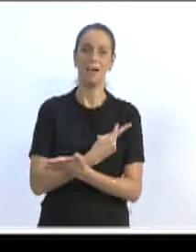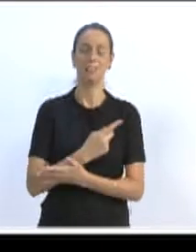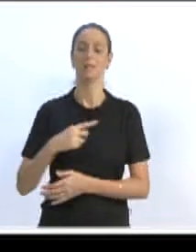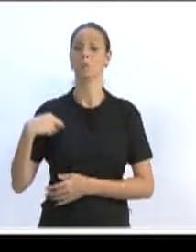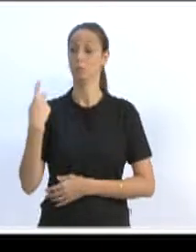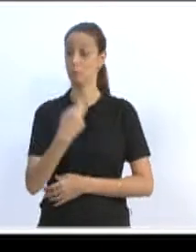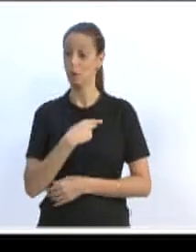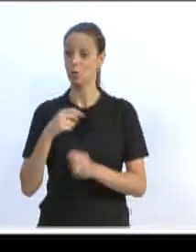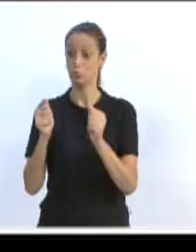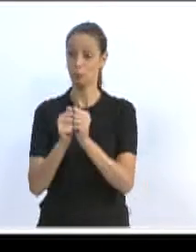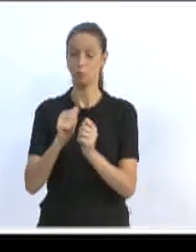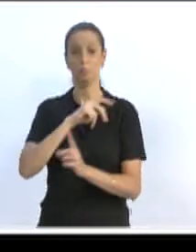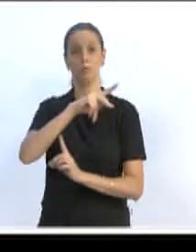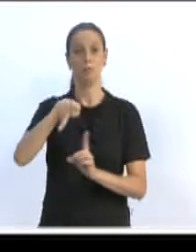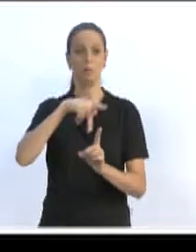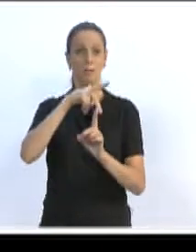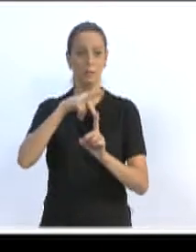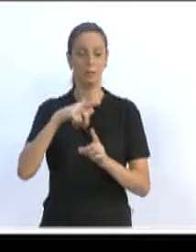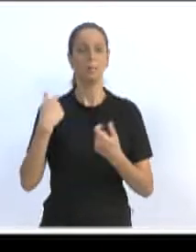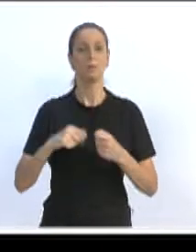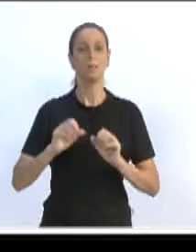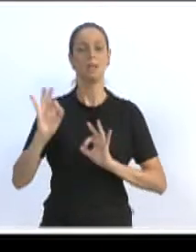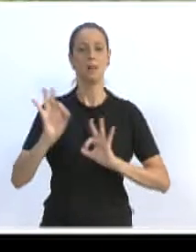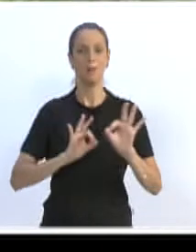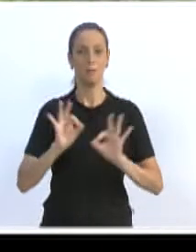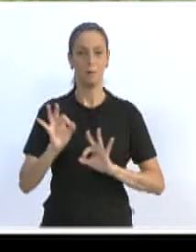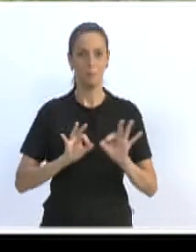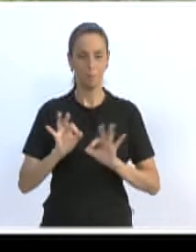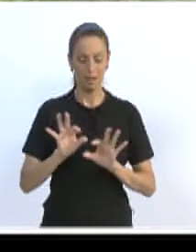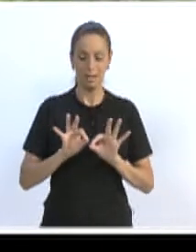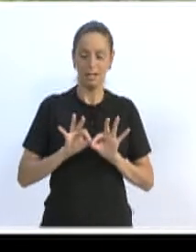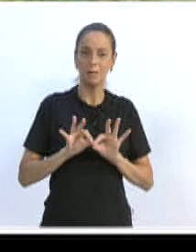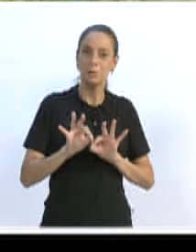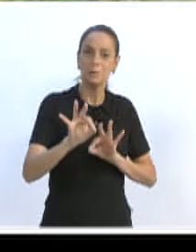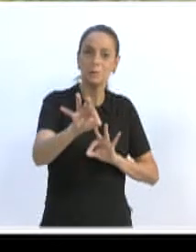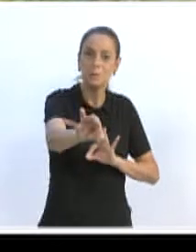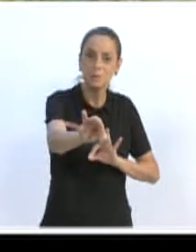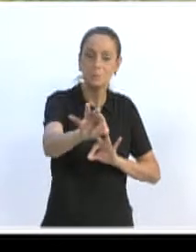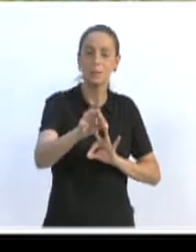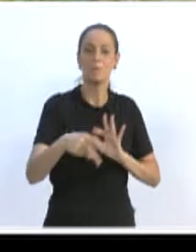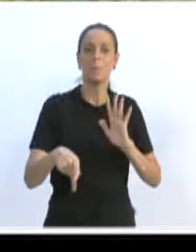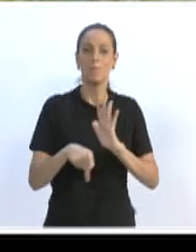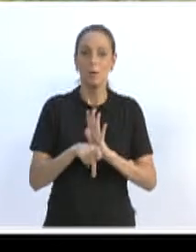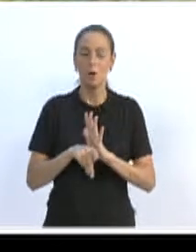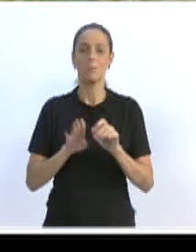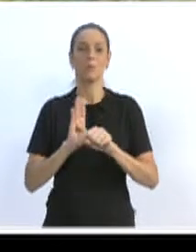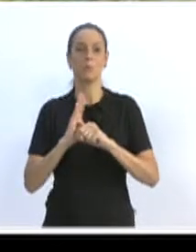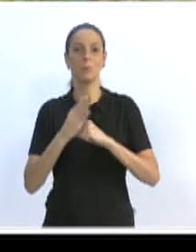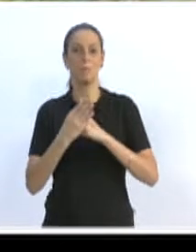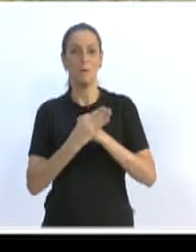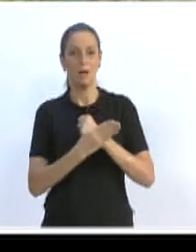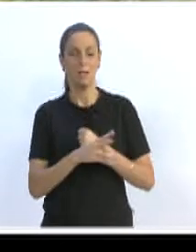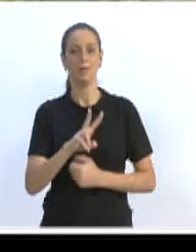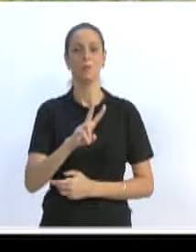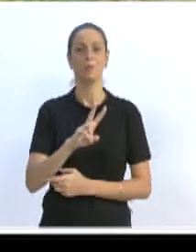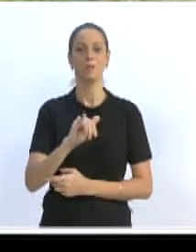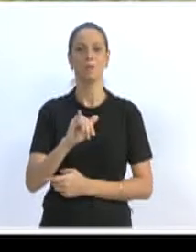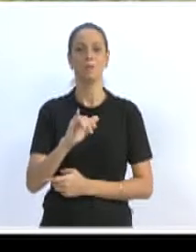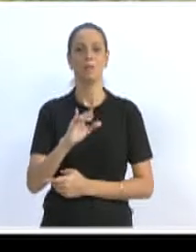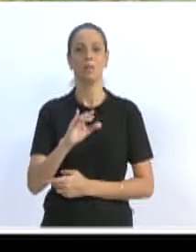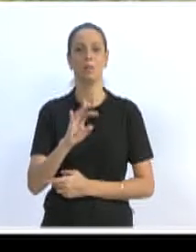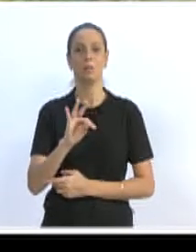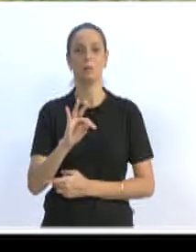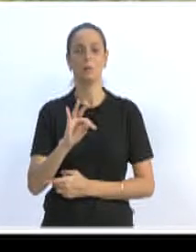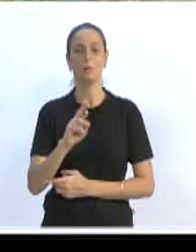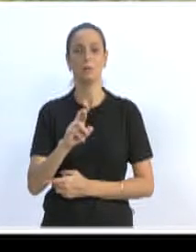uma redução da abrangência da victor konder e passamos então a ter ali a extensão da mazela